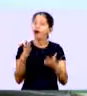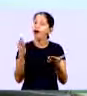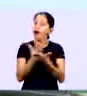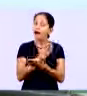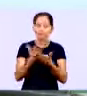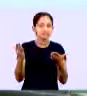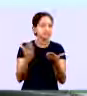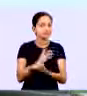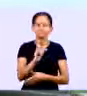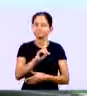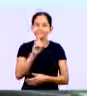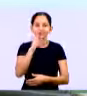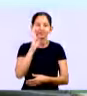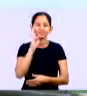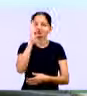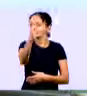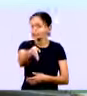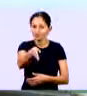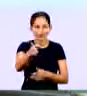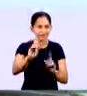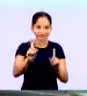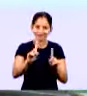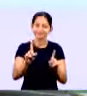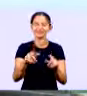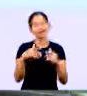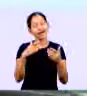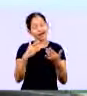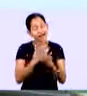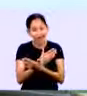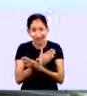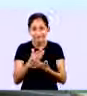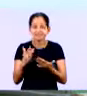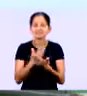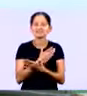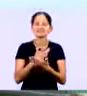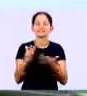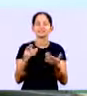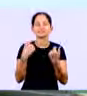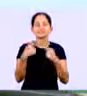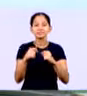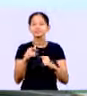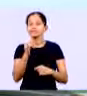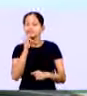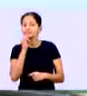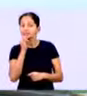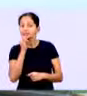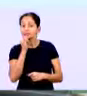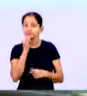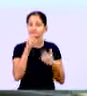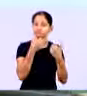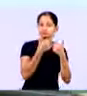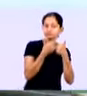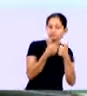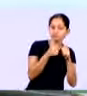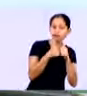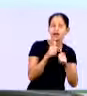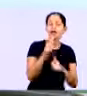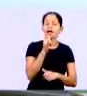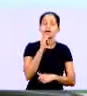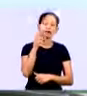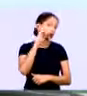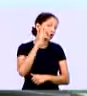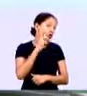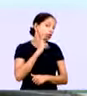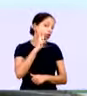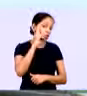Então, muitas vezes você vai ter que fazer, por exemplo, existem situações onde você está envolvido com transporte. Aqui em Rondônia, por exemplo, a gente teve uma